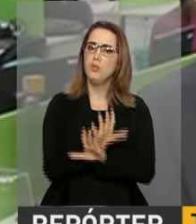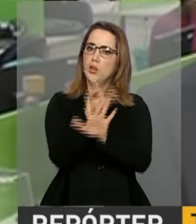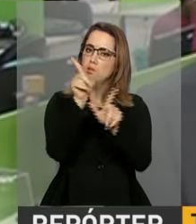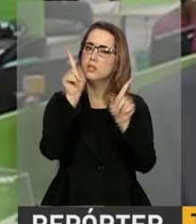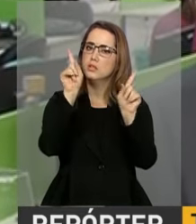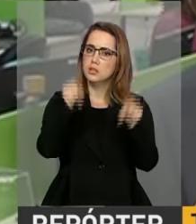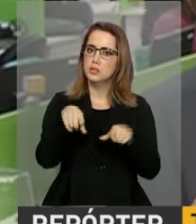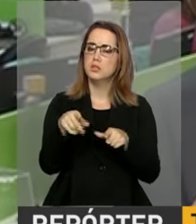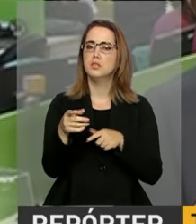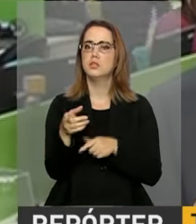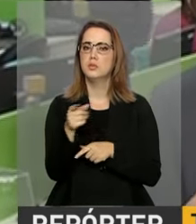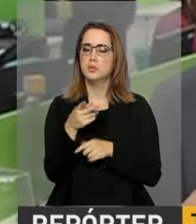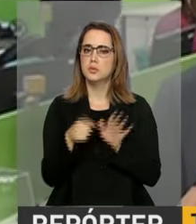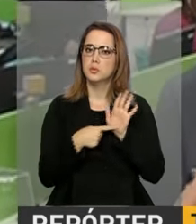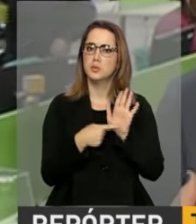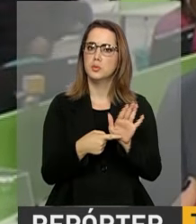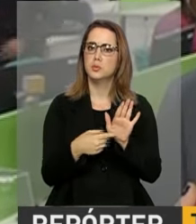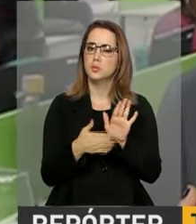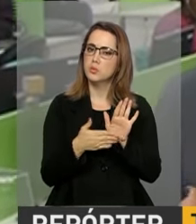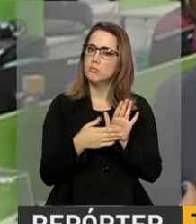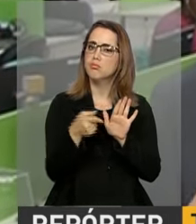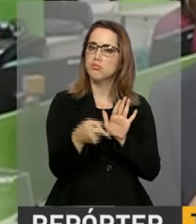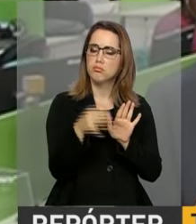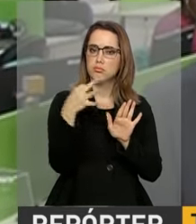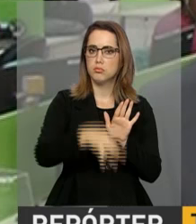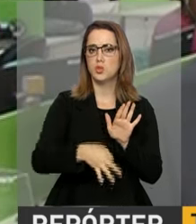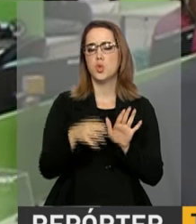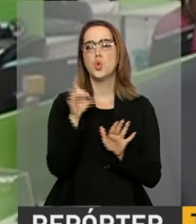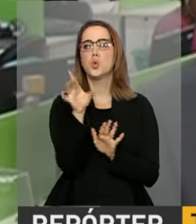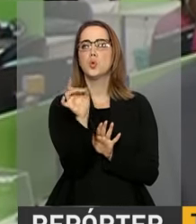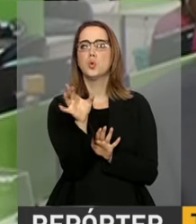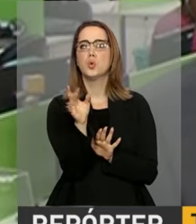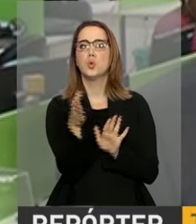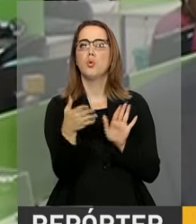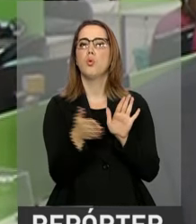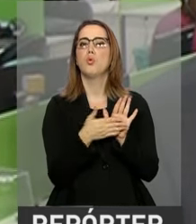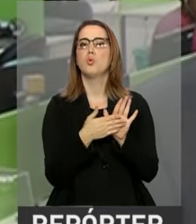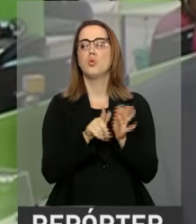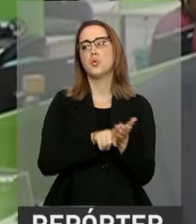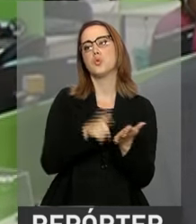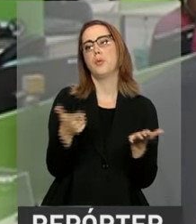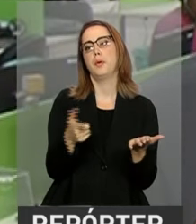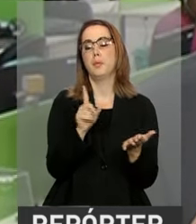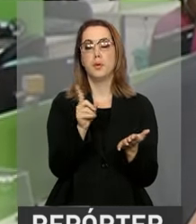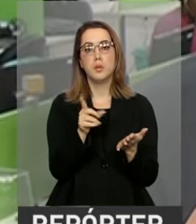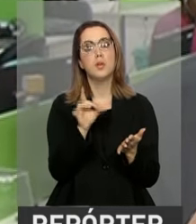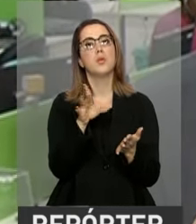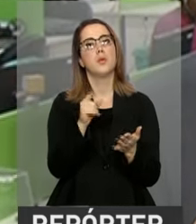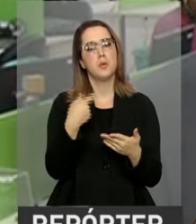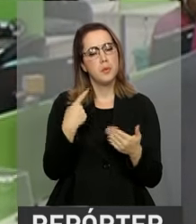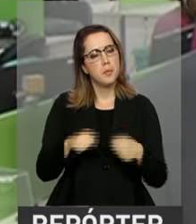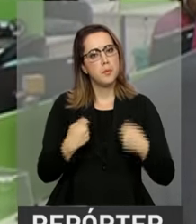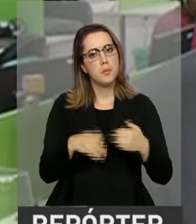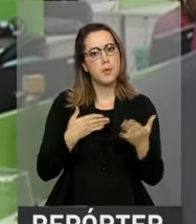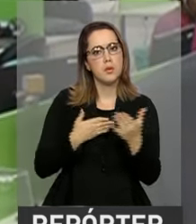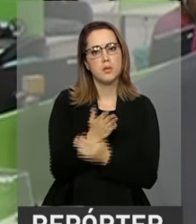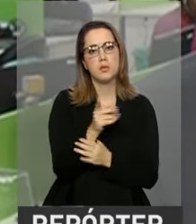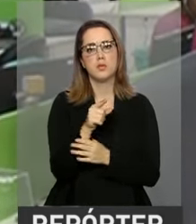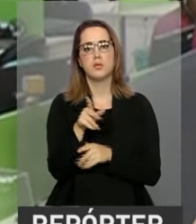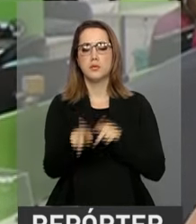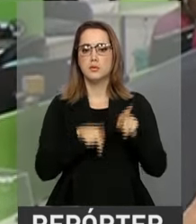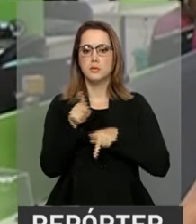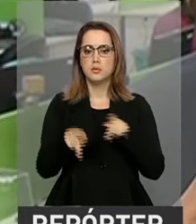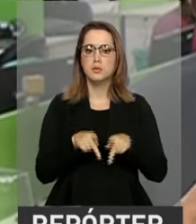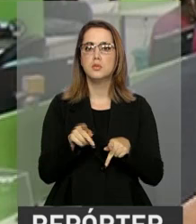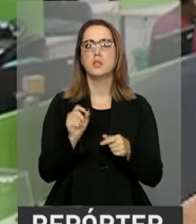prestação de contas não deve ser algo formal no papel perante o Tribunal de Contas é preciso ter aprovação da sociedade c é